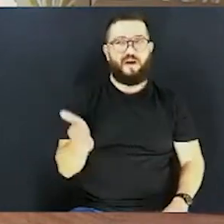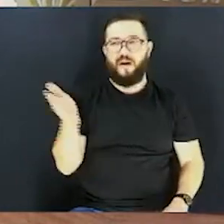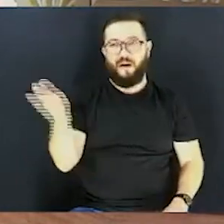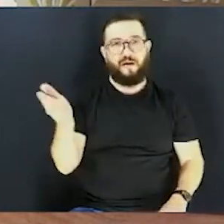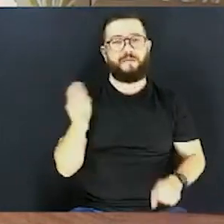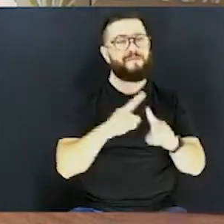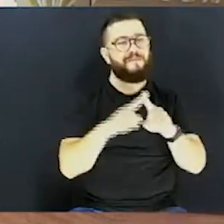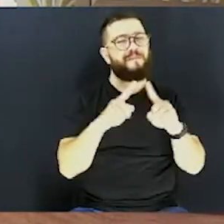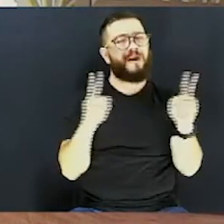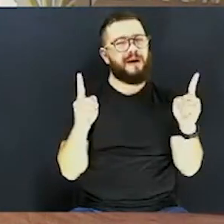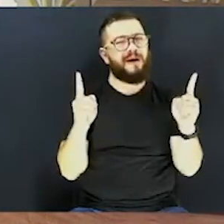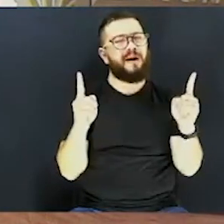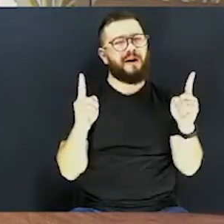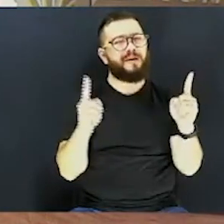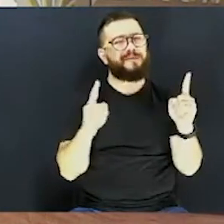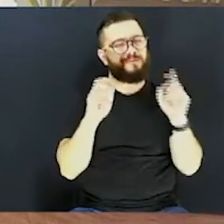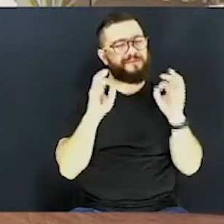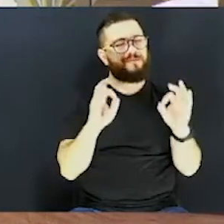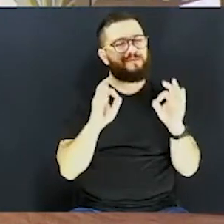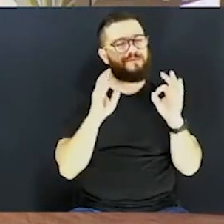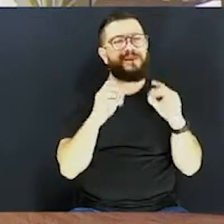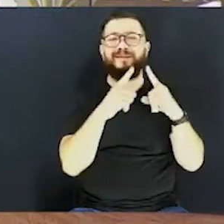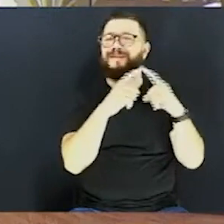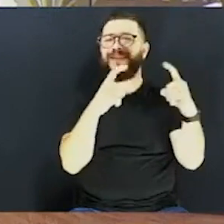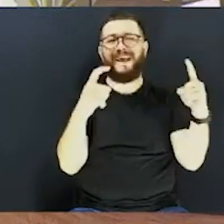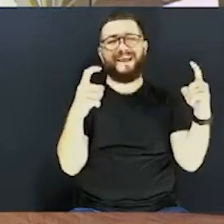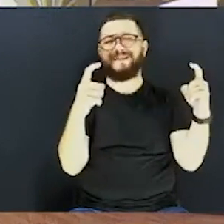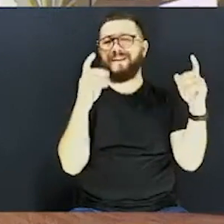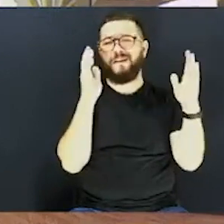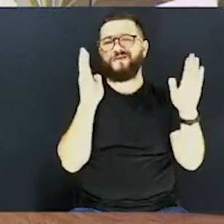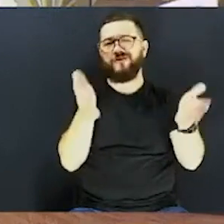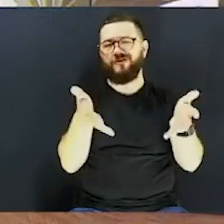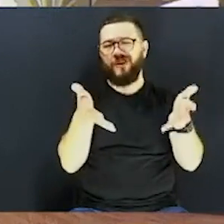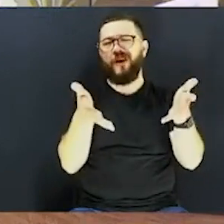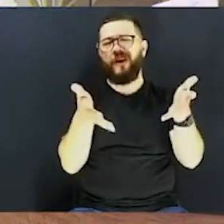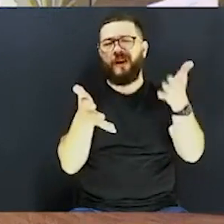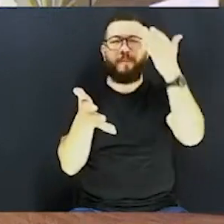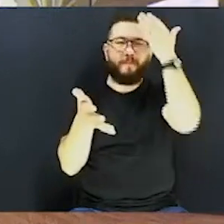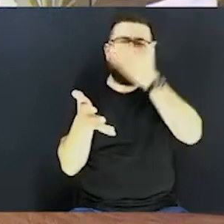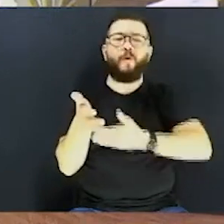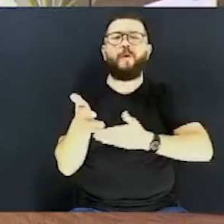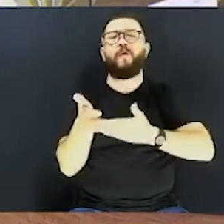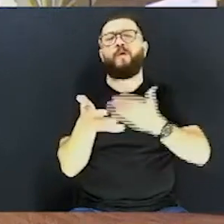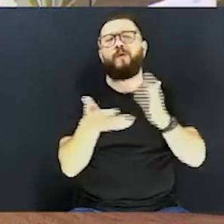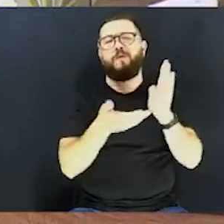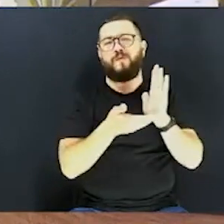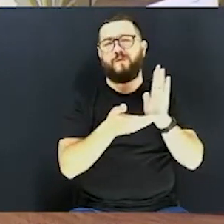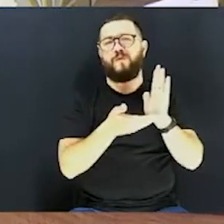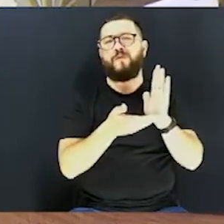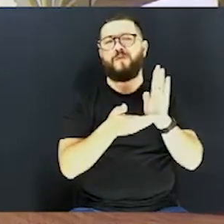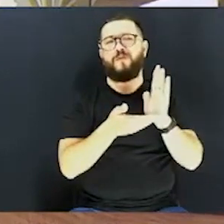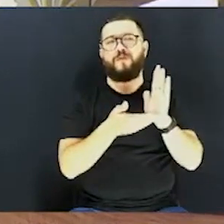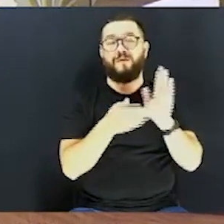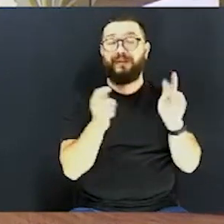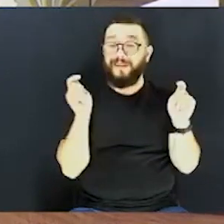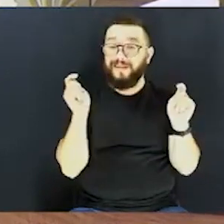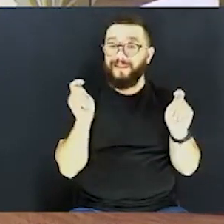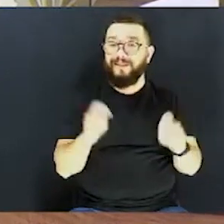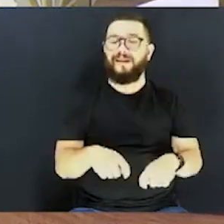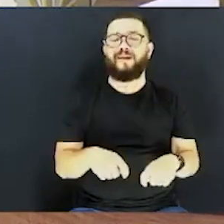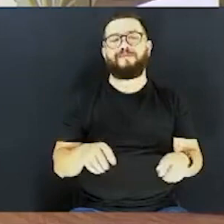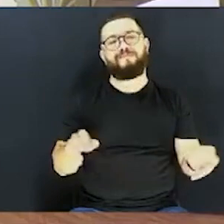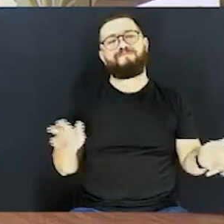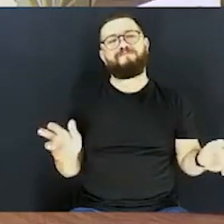a ciência demonstra, as estatísticas demonstram, que nós podemos mudar a sociedade, nós podemos